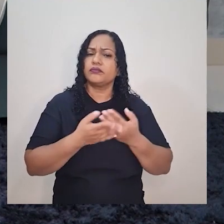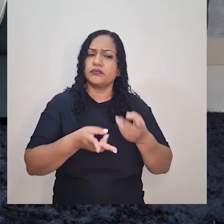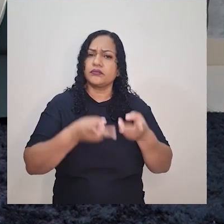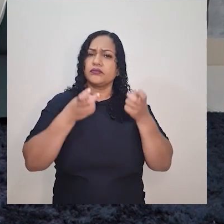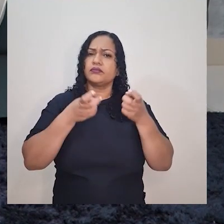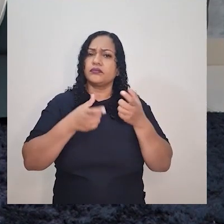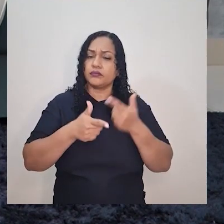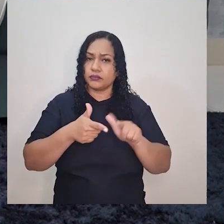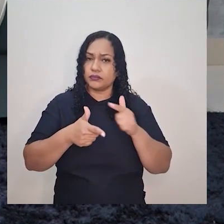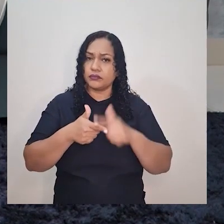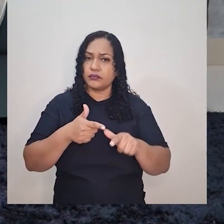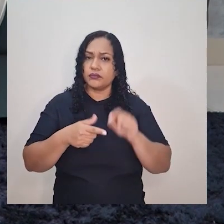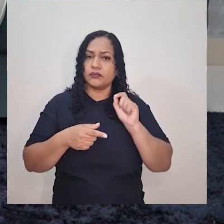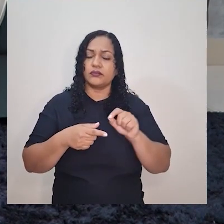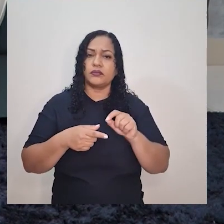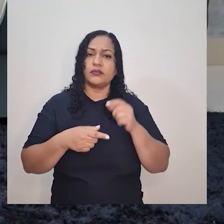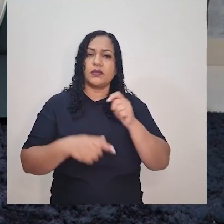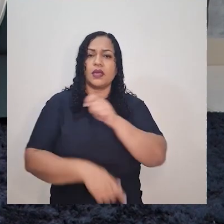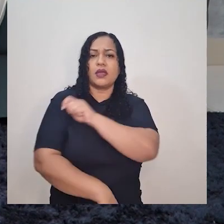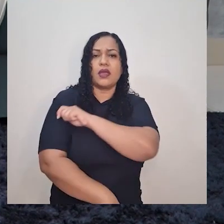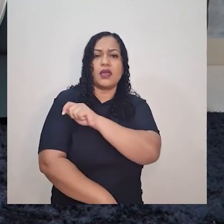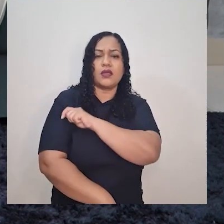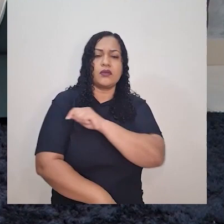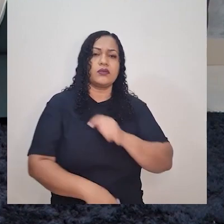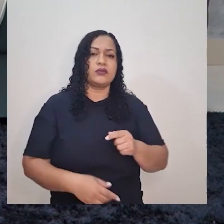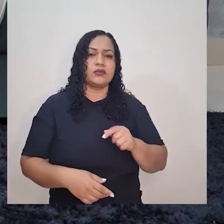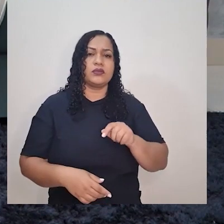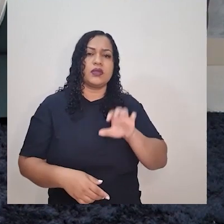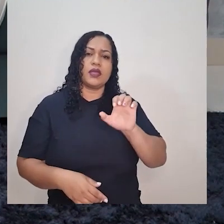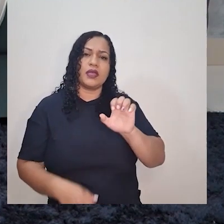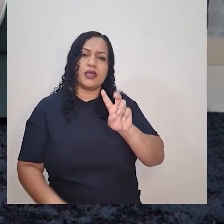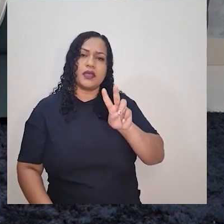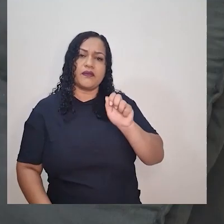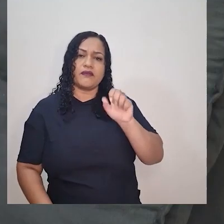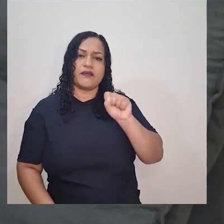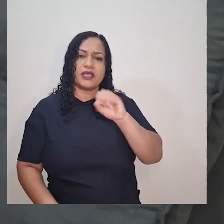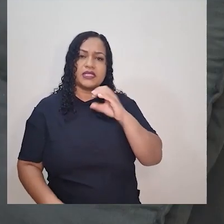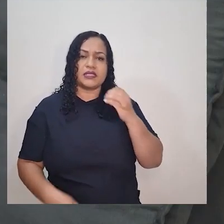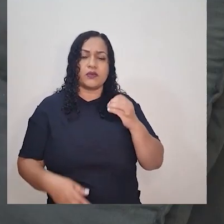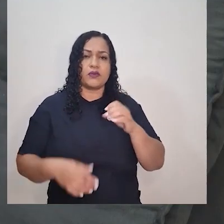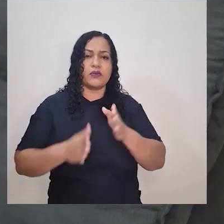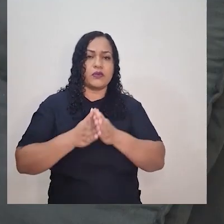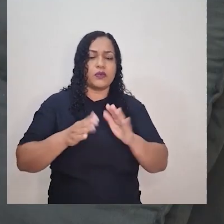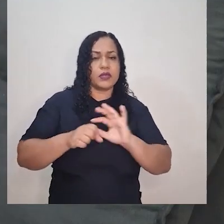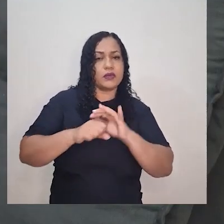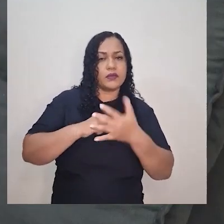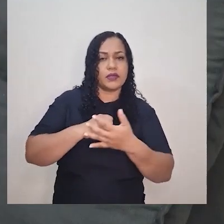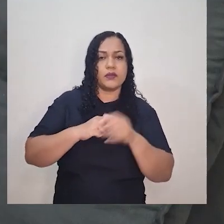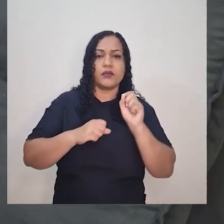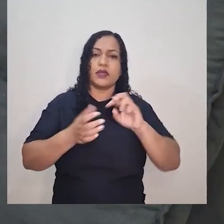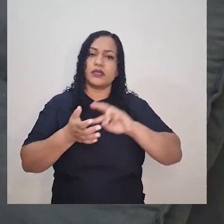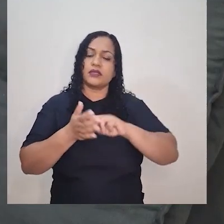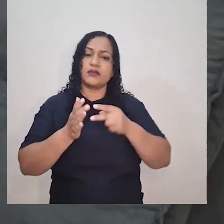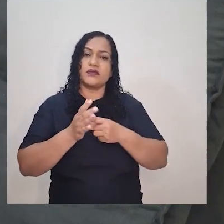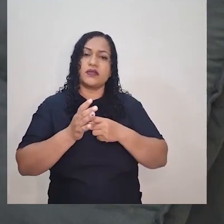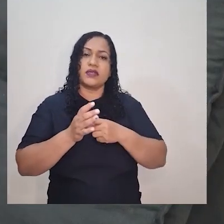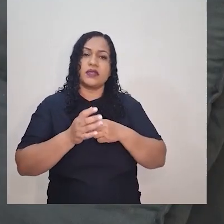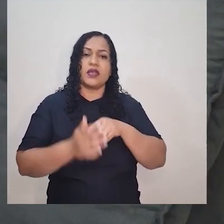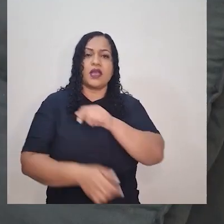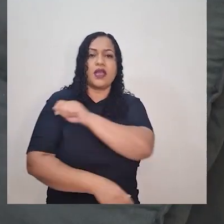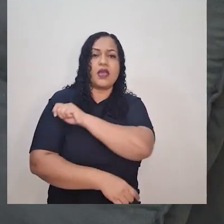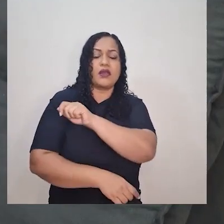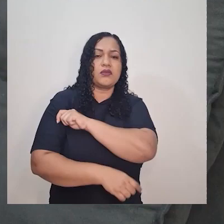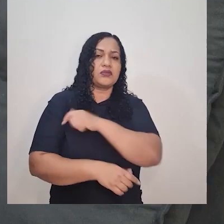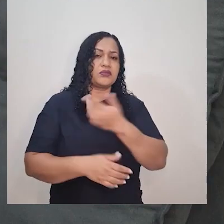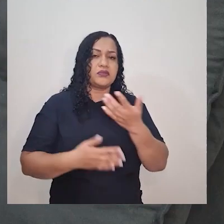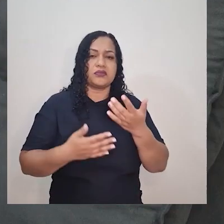né, um problema, que foi a evasão escolar, que a gente teve um índice muito alto com a pandemia. No marco filosófico, a escola ela precisa